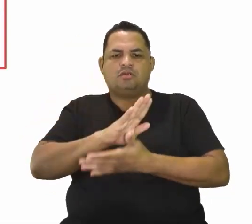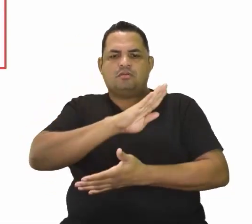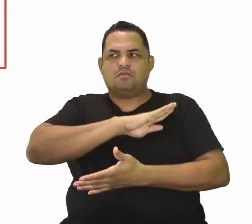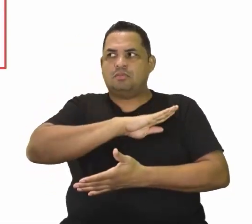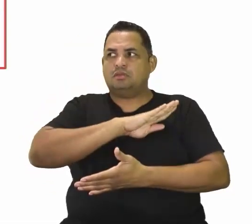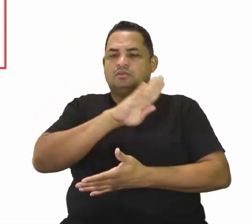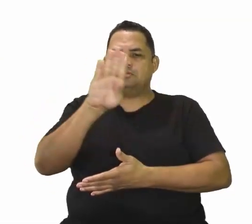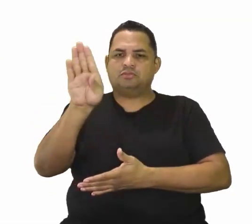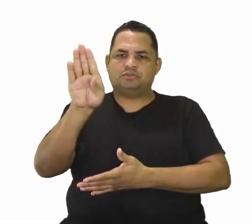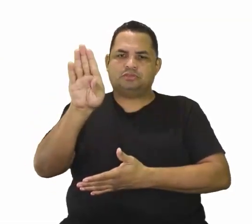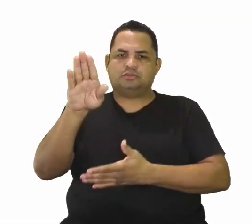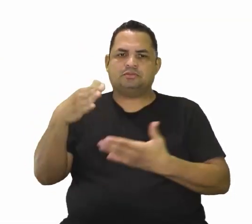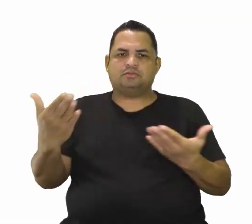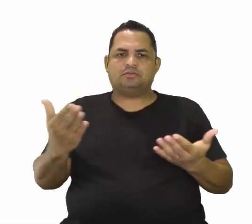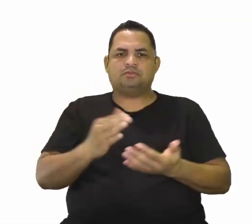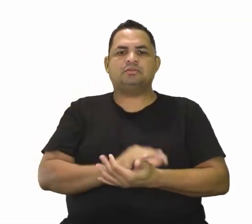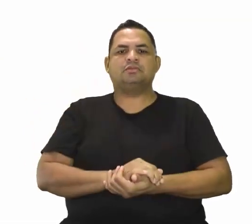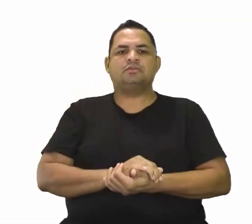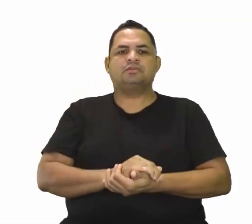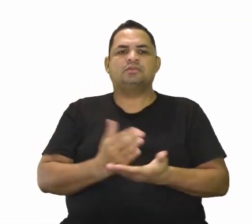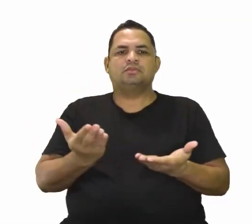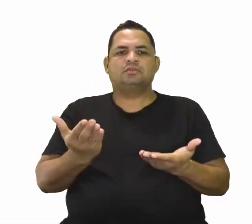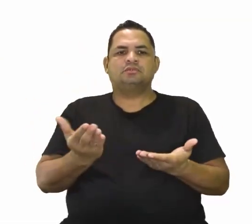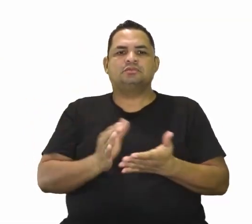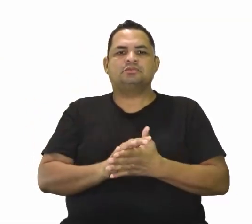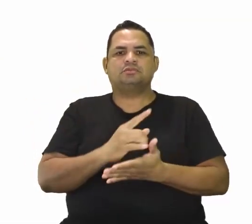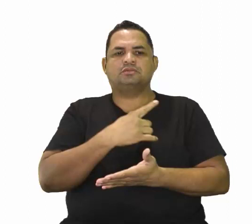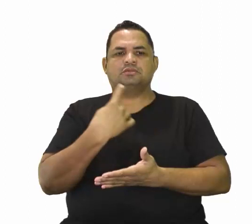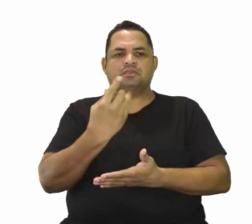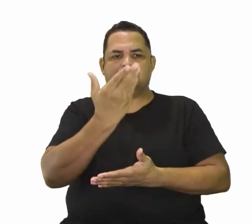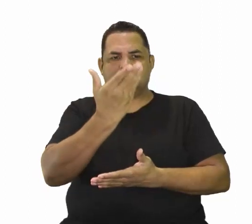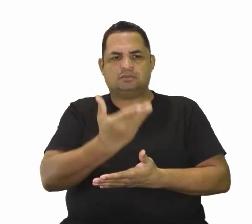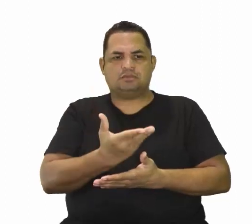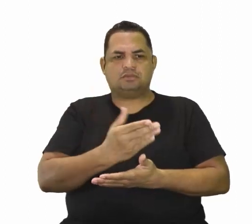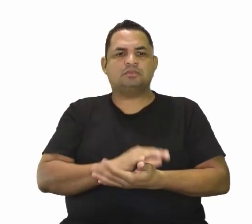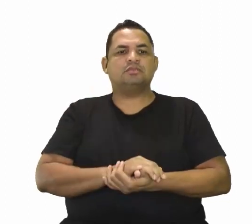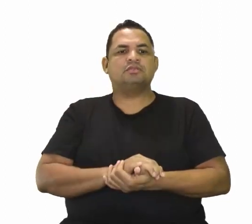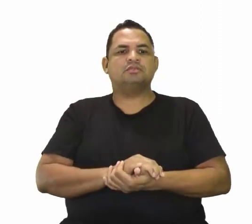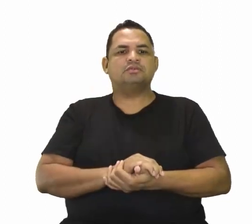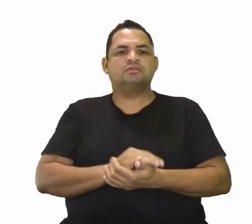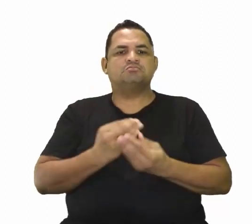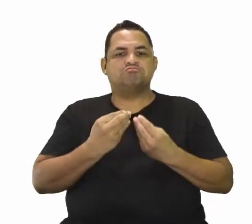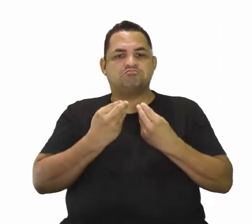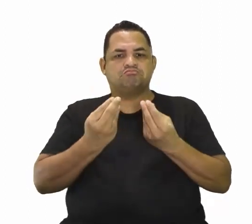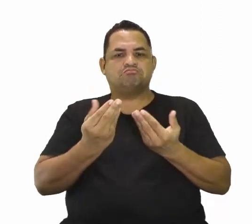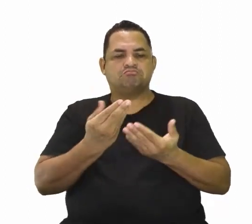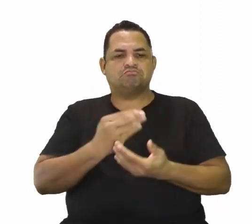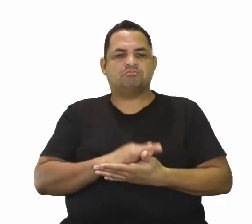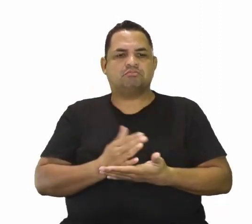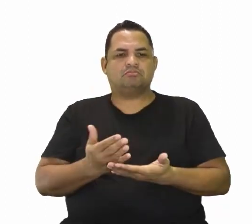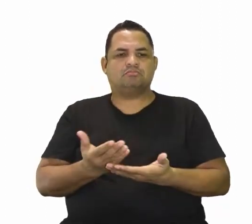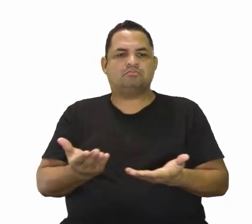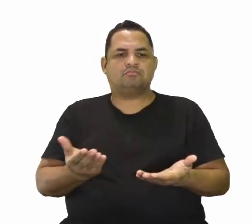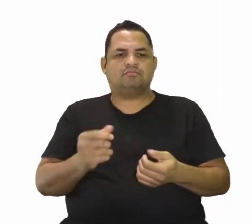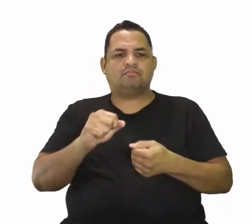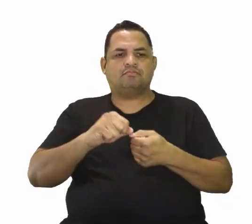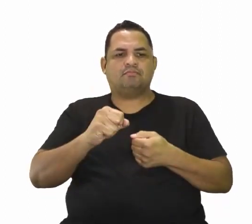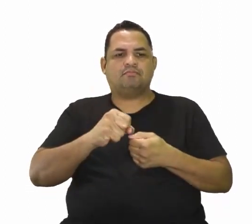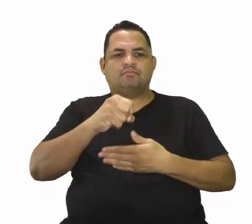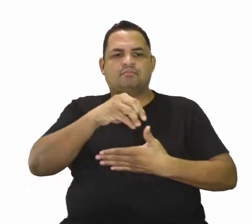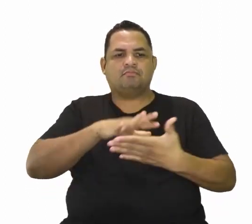Benito Mussolini. Bom, claro que agora o nosso mascote está pedindo para vocês aí